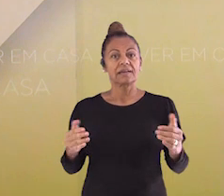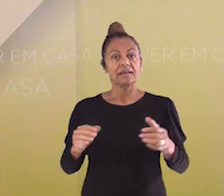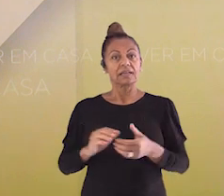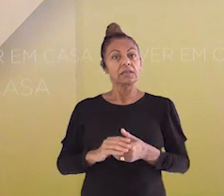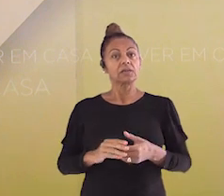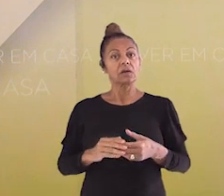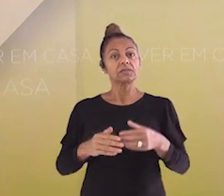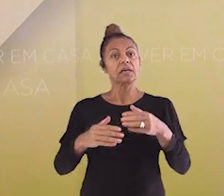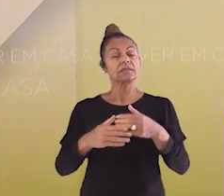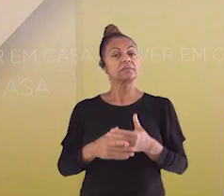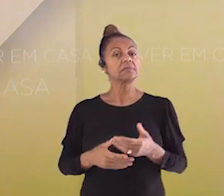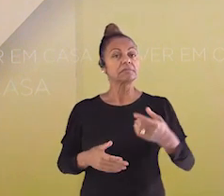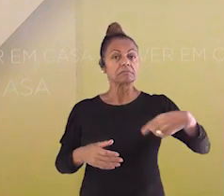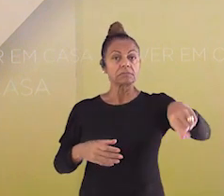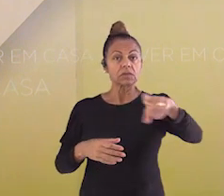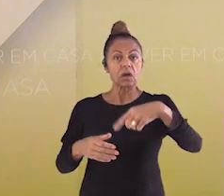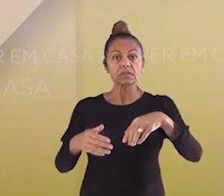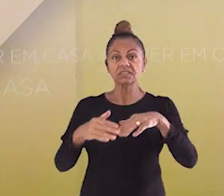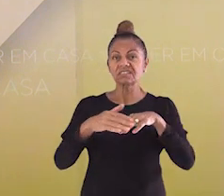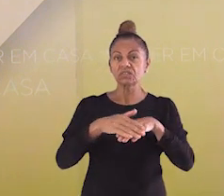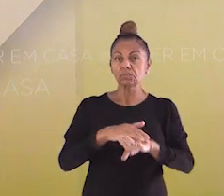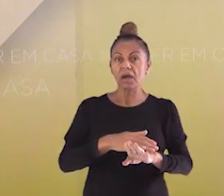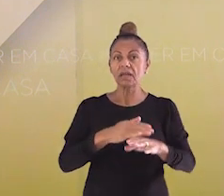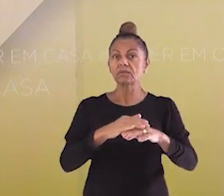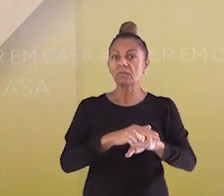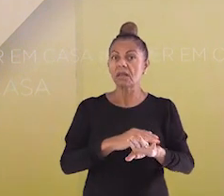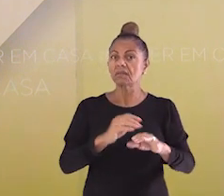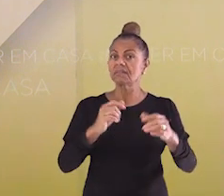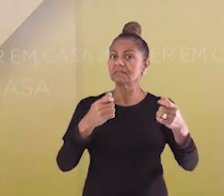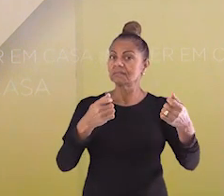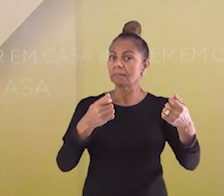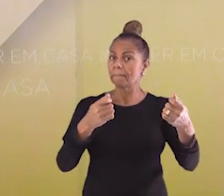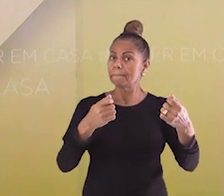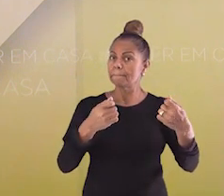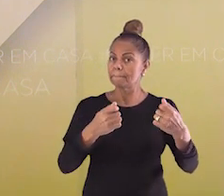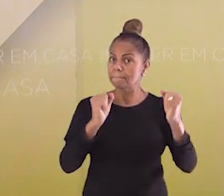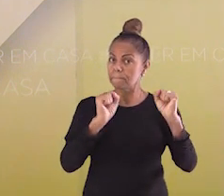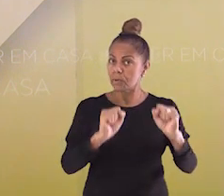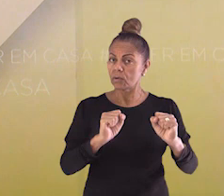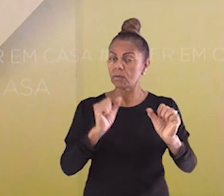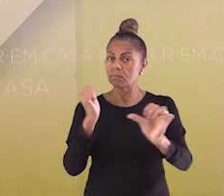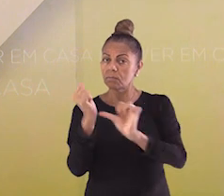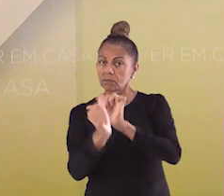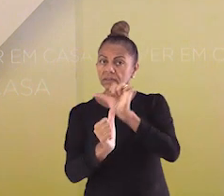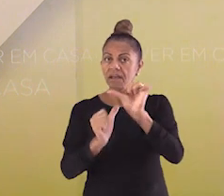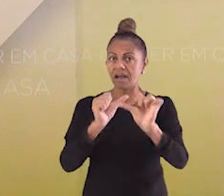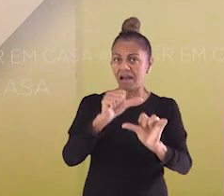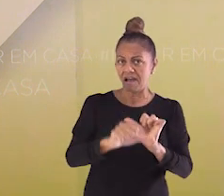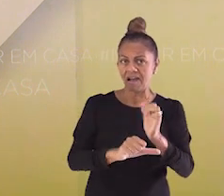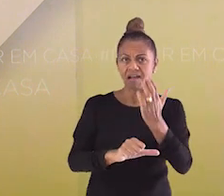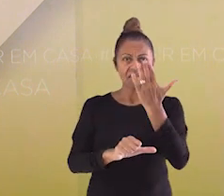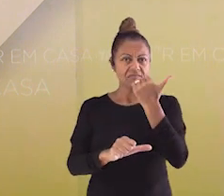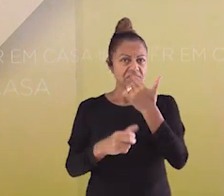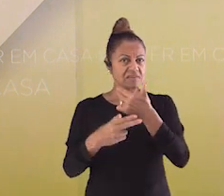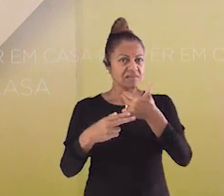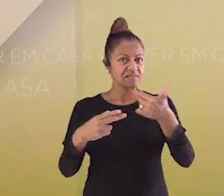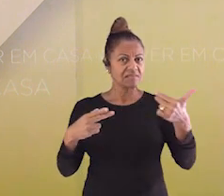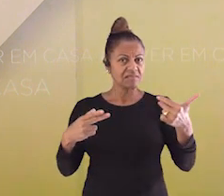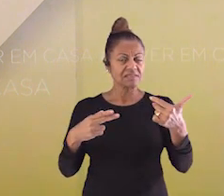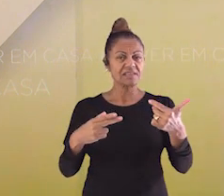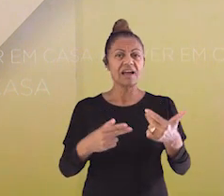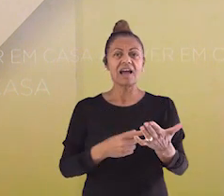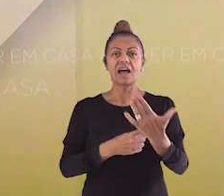do tema trazido é que simples mudanças nos nossos hábitos podem influenciar bastante na nossa saúde e na nossa qualidade de